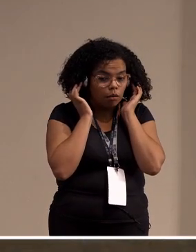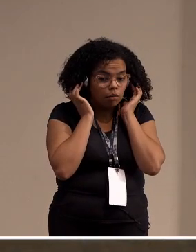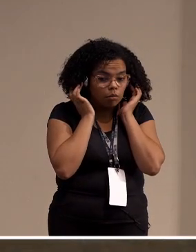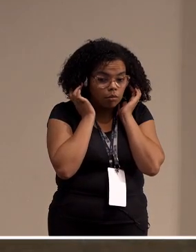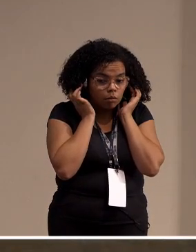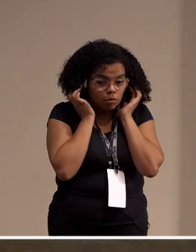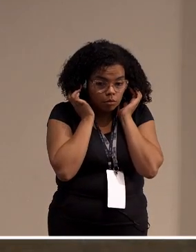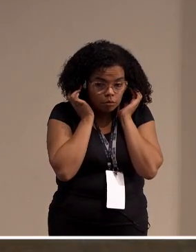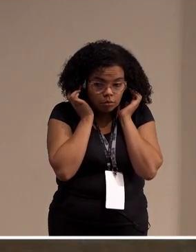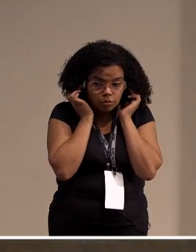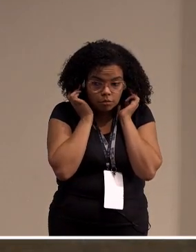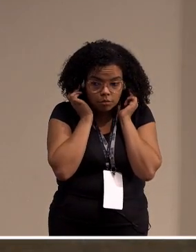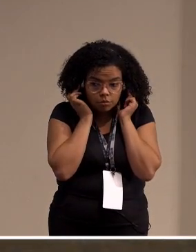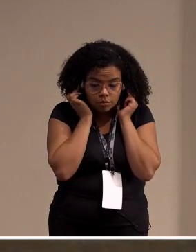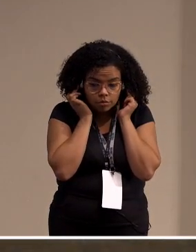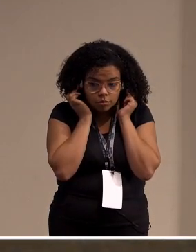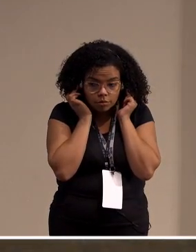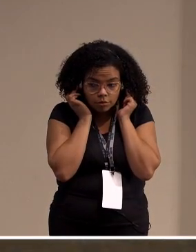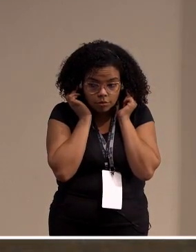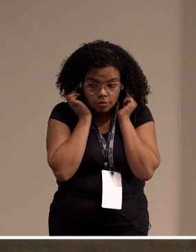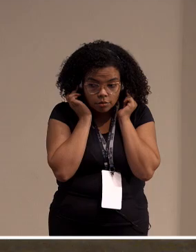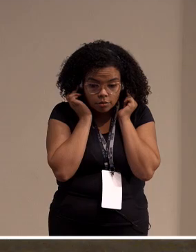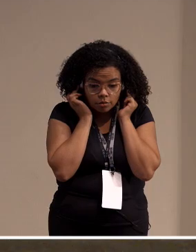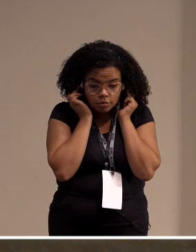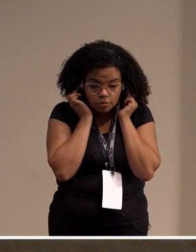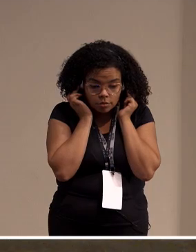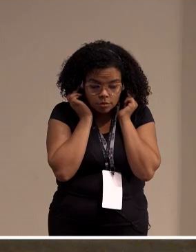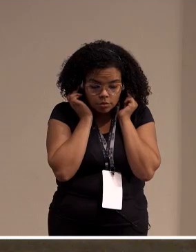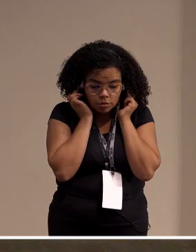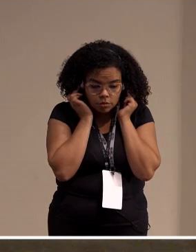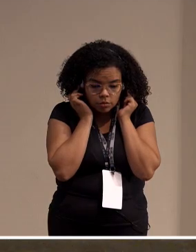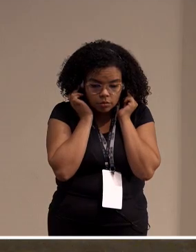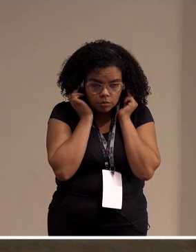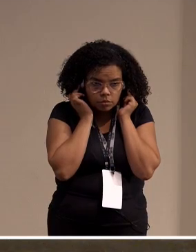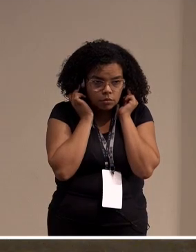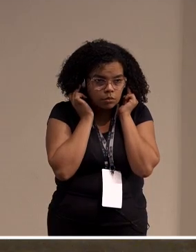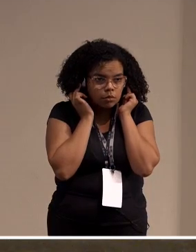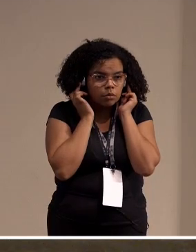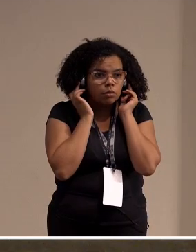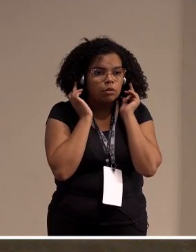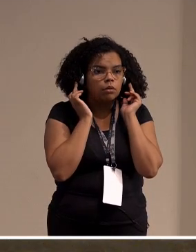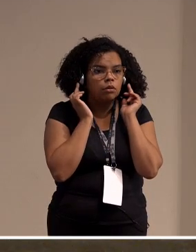Sorry, the translation has got me a little bit. Could the question